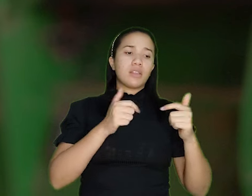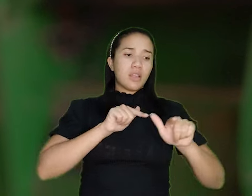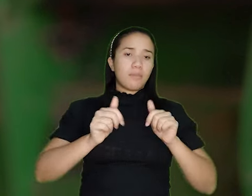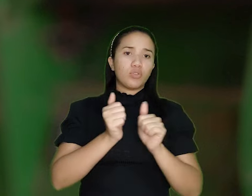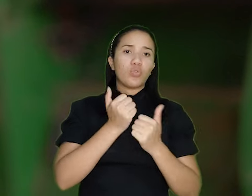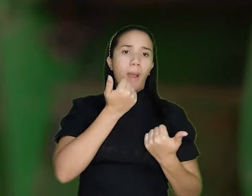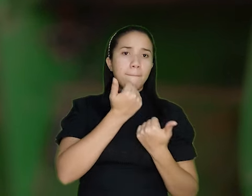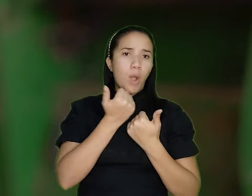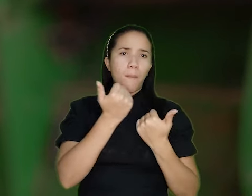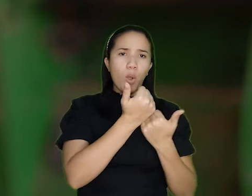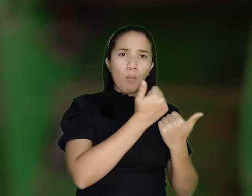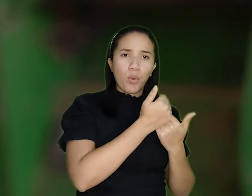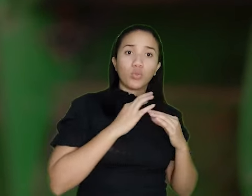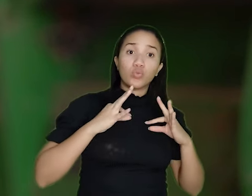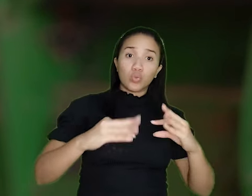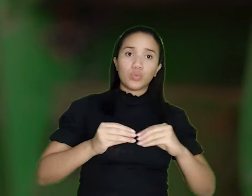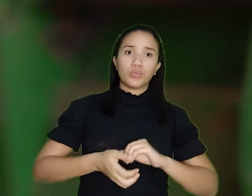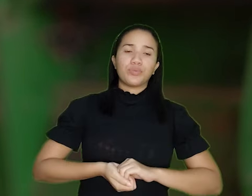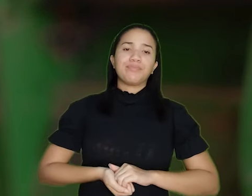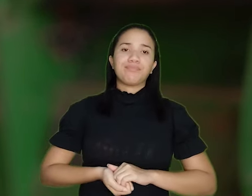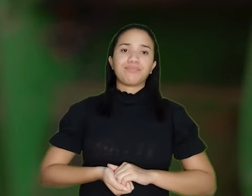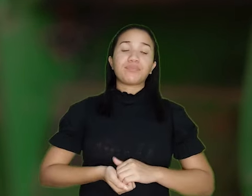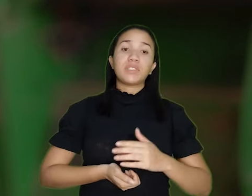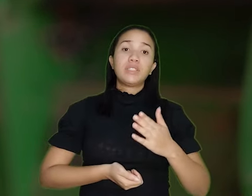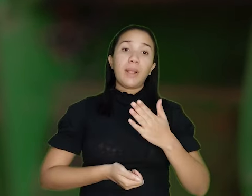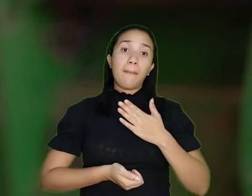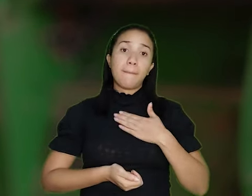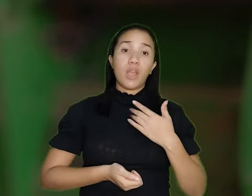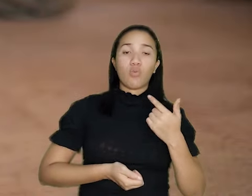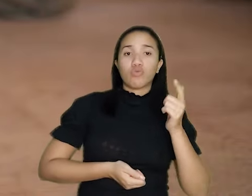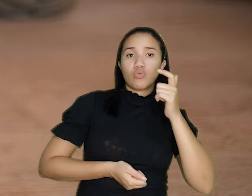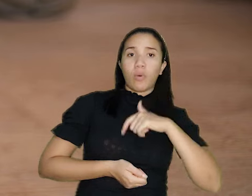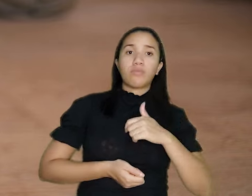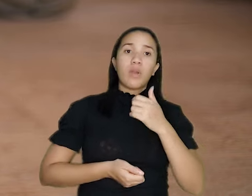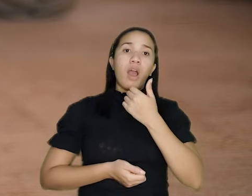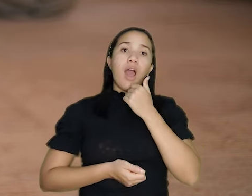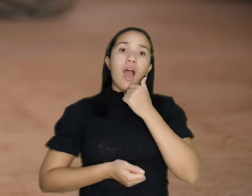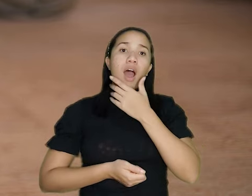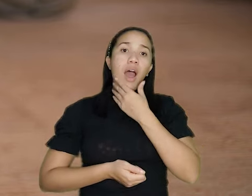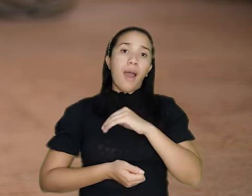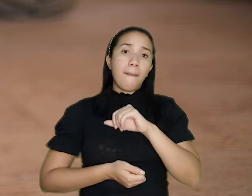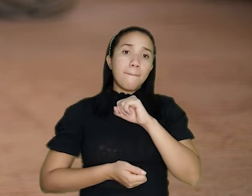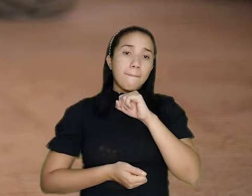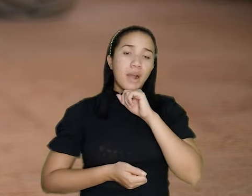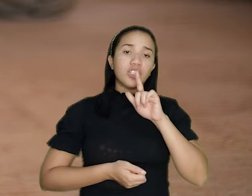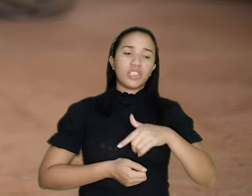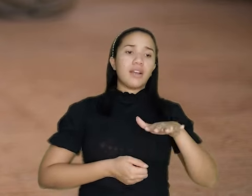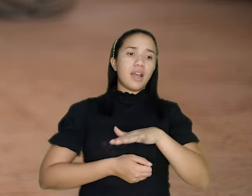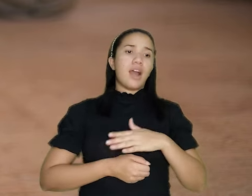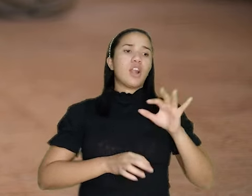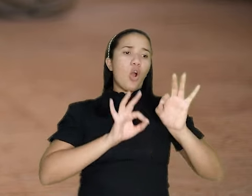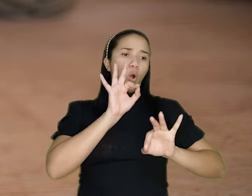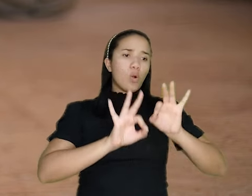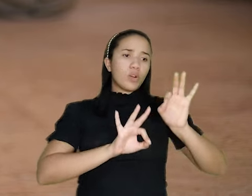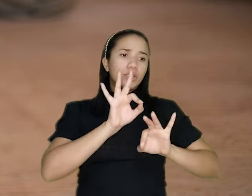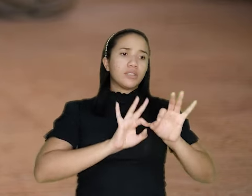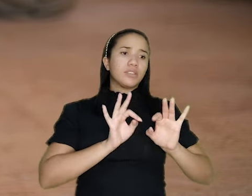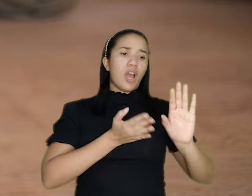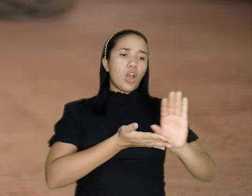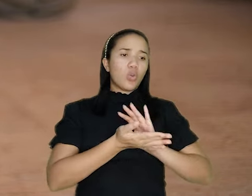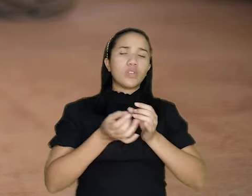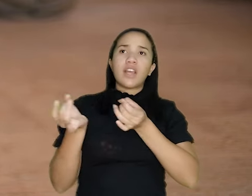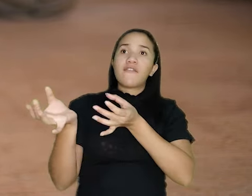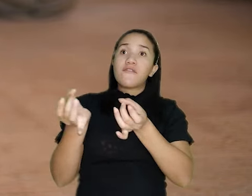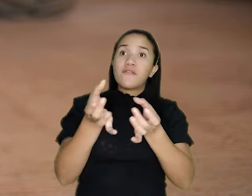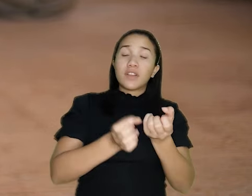financeira. Nós revezamos os três. Eu como pai, fico mais na parte do macro, né, de arrumar o